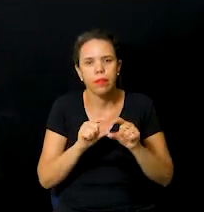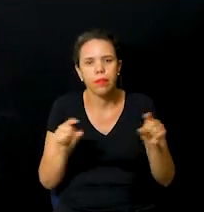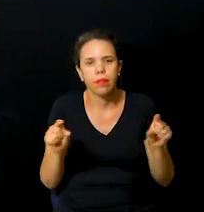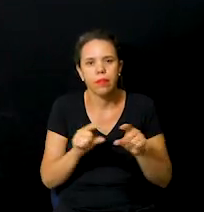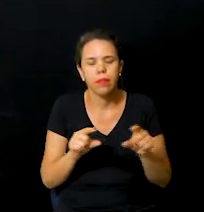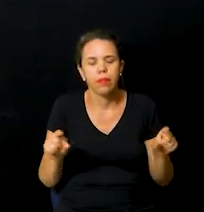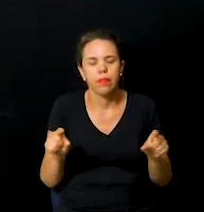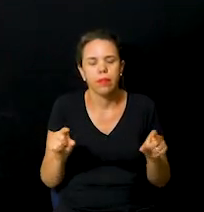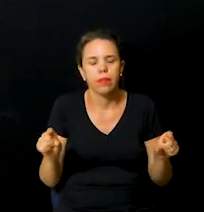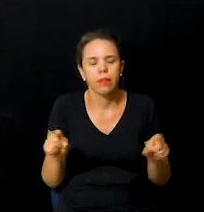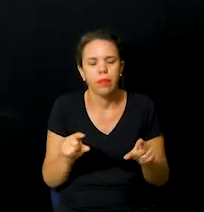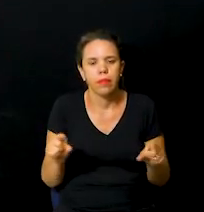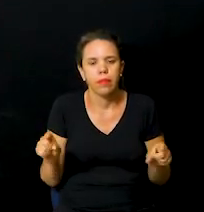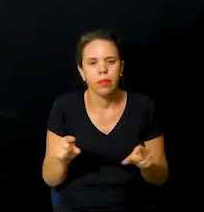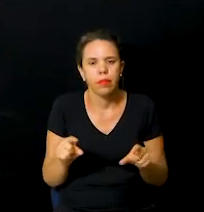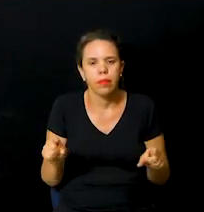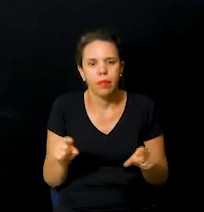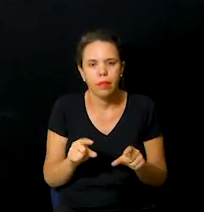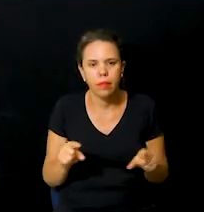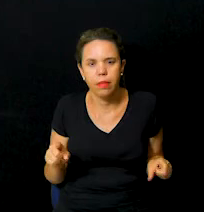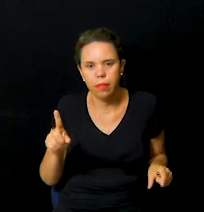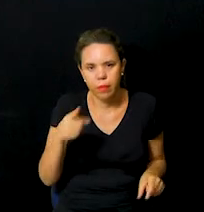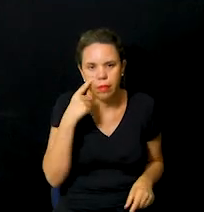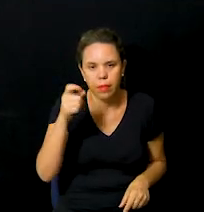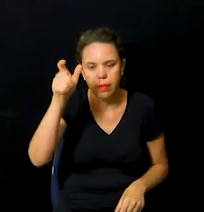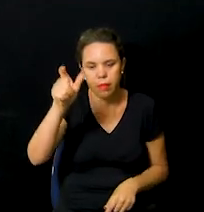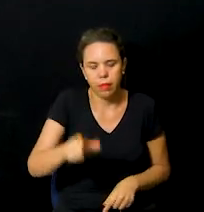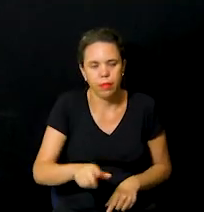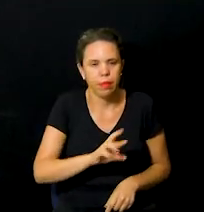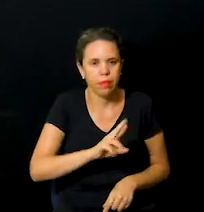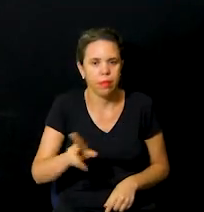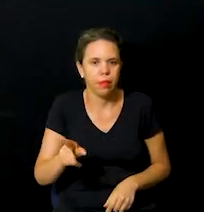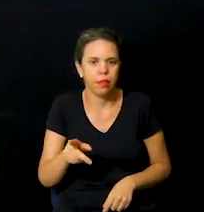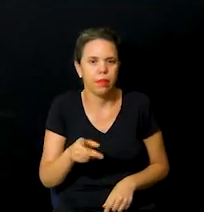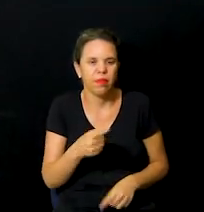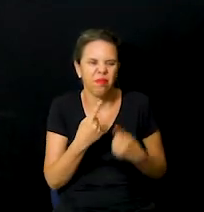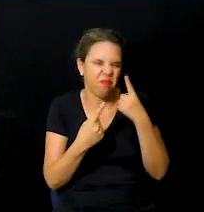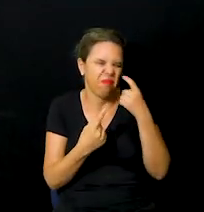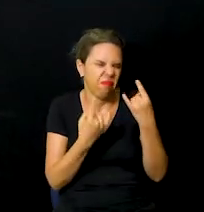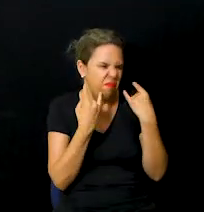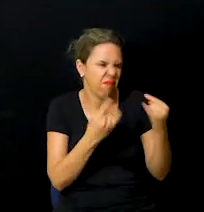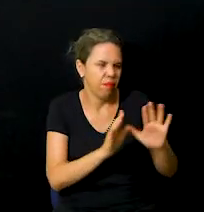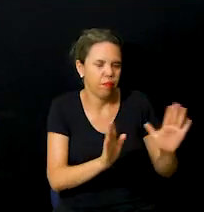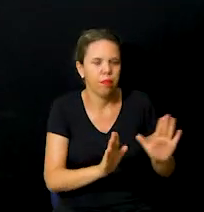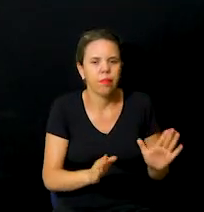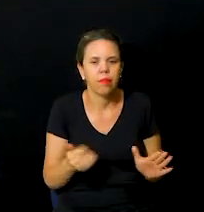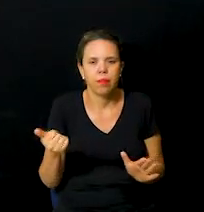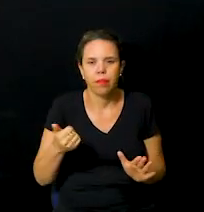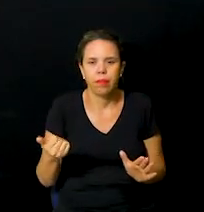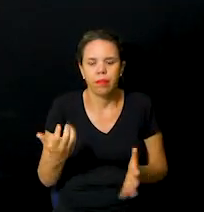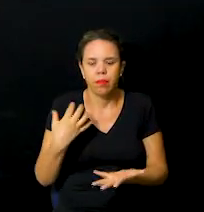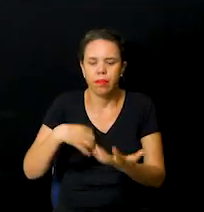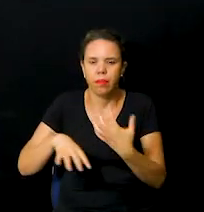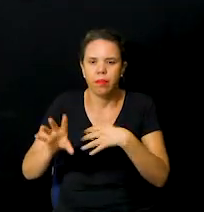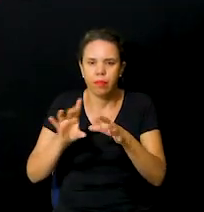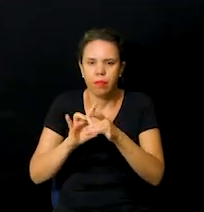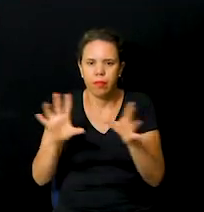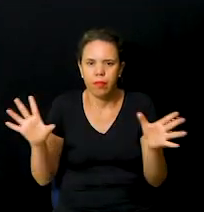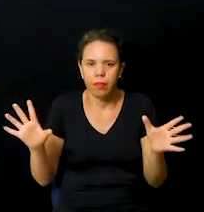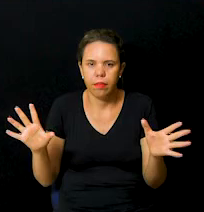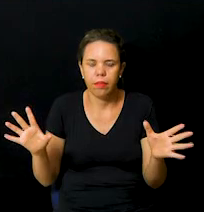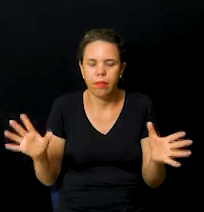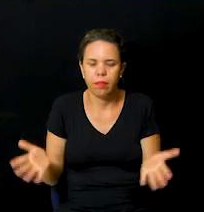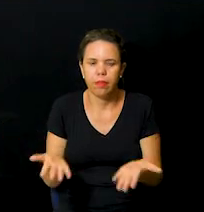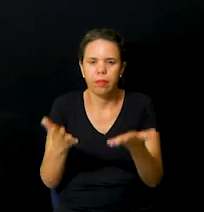E é uma das frases que a gente pratica muito lá dentro, que é o seja interessante e não seja interesseira. Então, primeiro, se